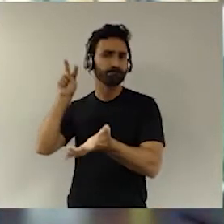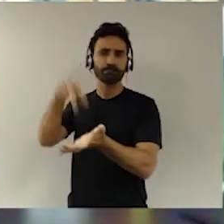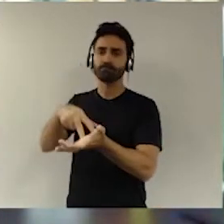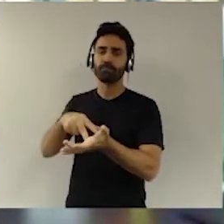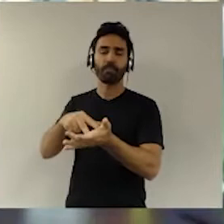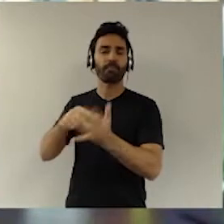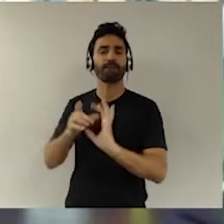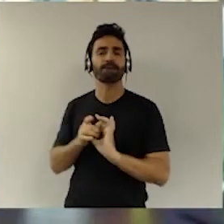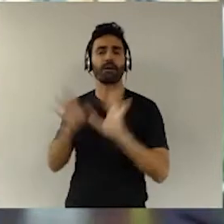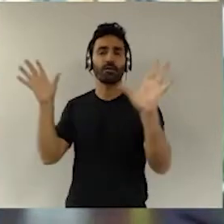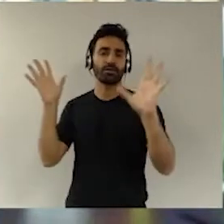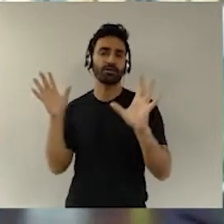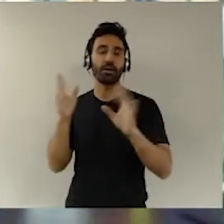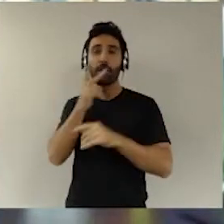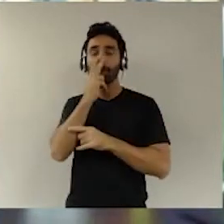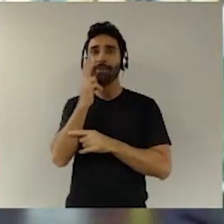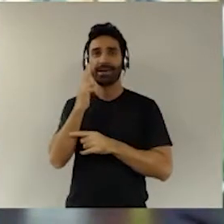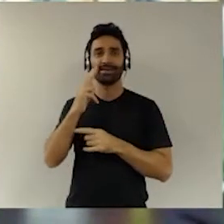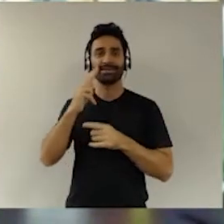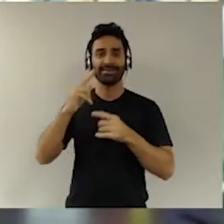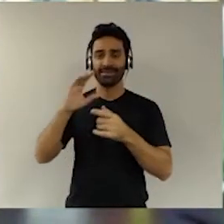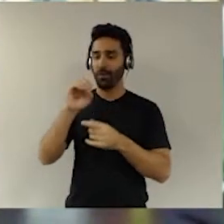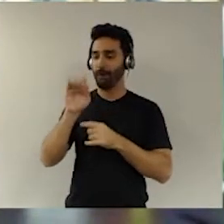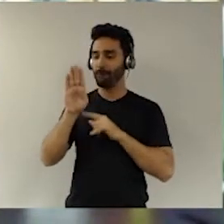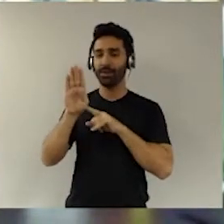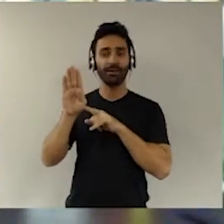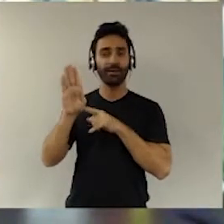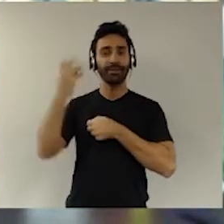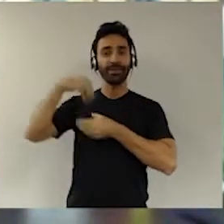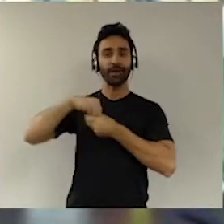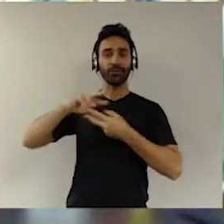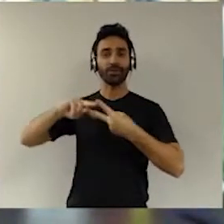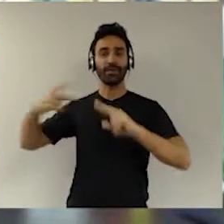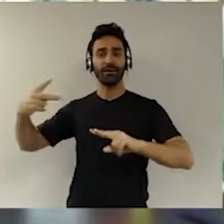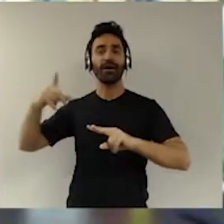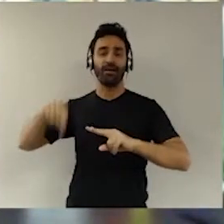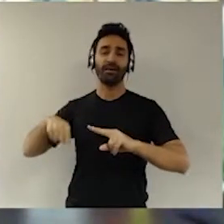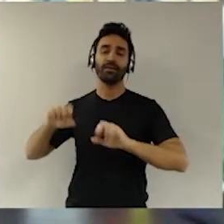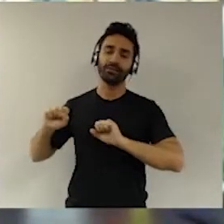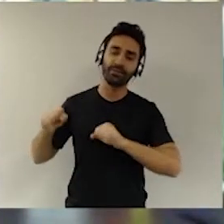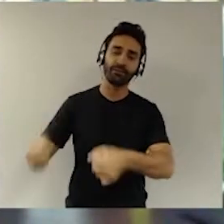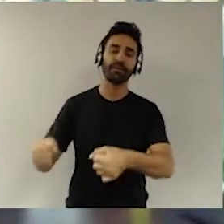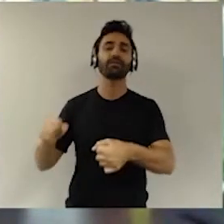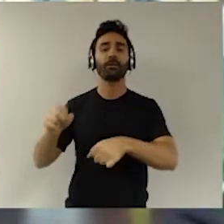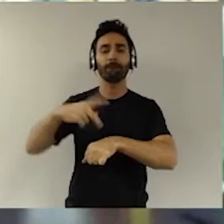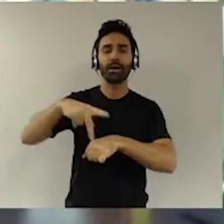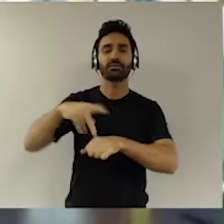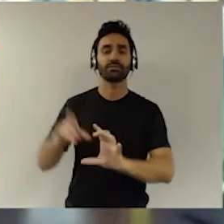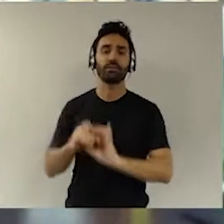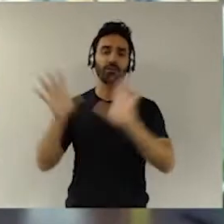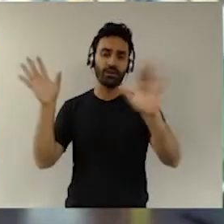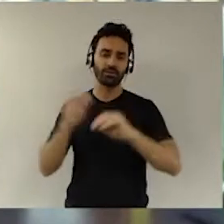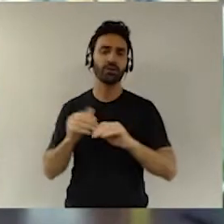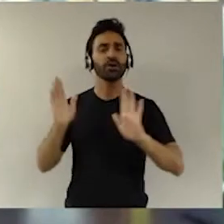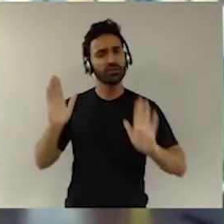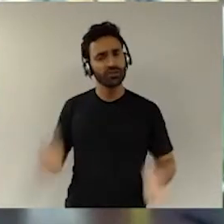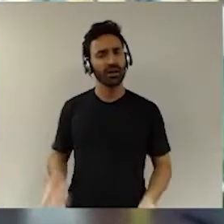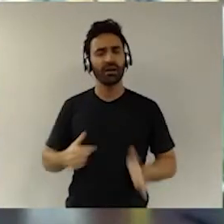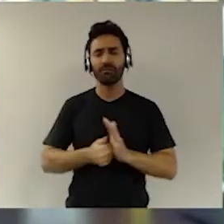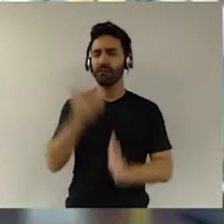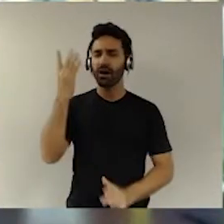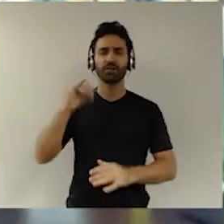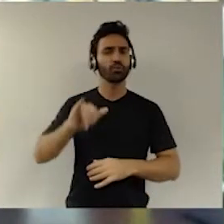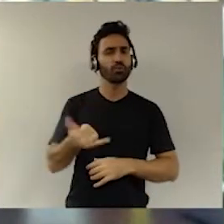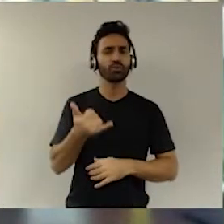no DNA da Ordem dos Advogados do Brasil a defesa do Estado Democrático de Direito. Em muitas e muitas oportunidades